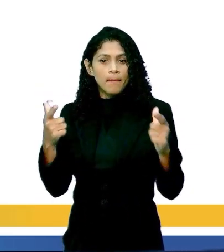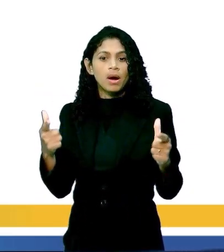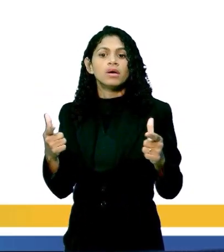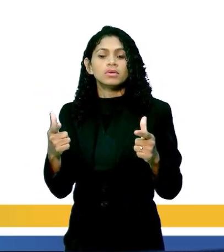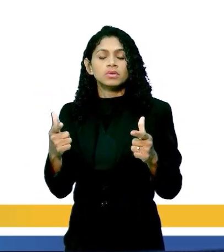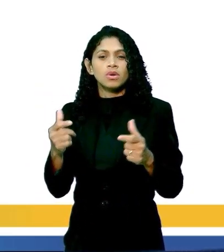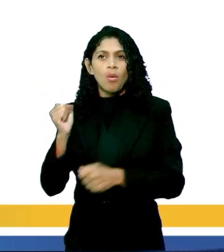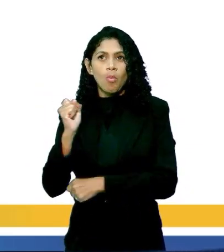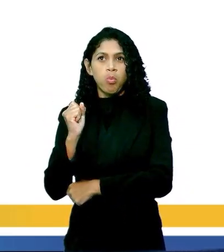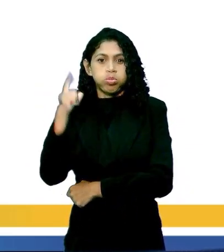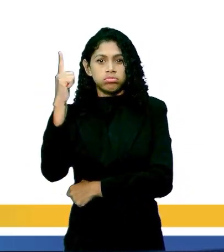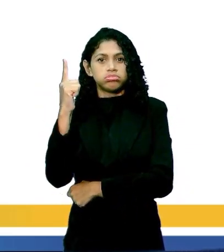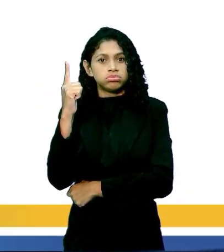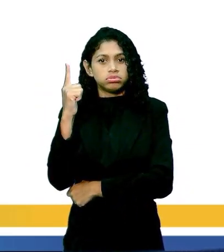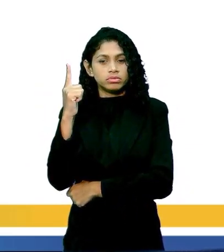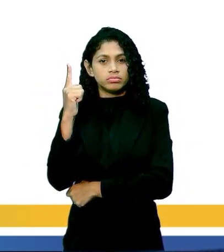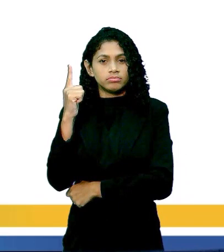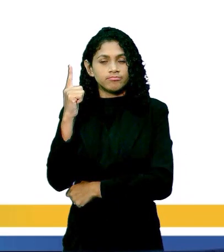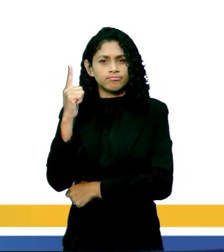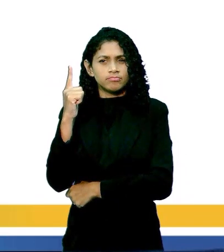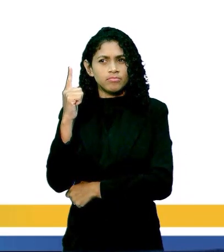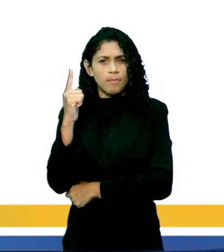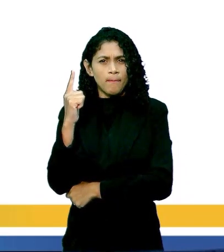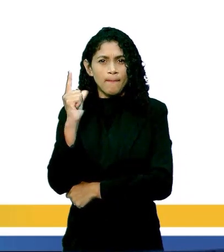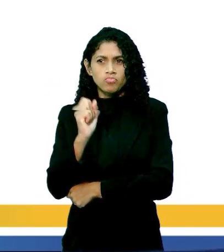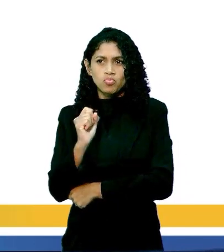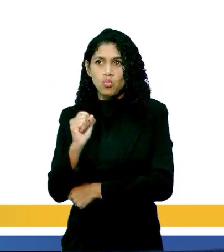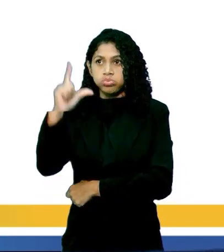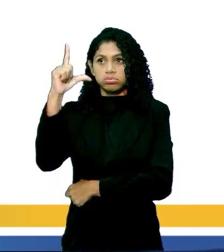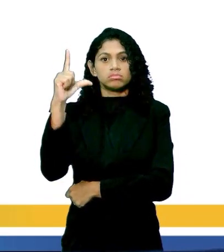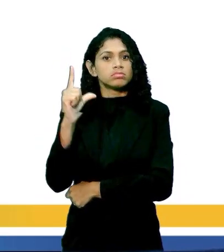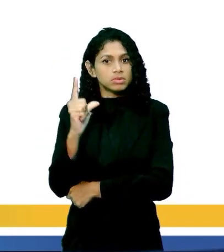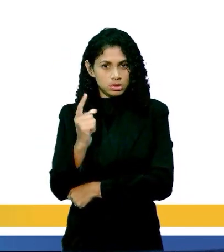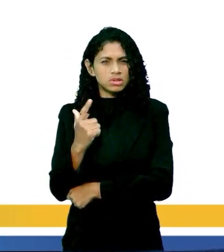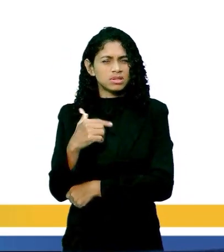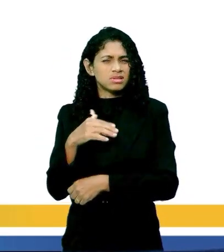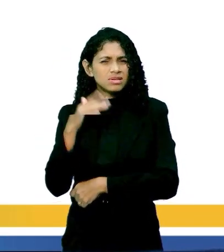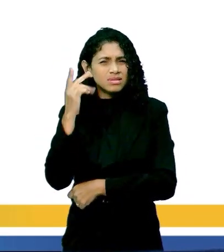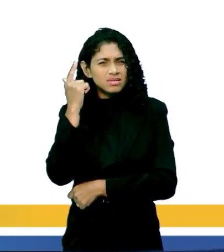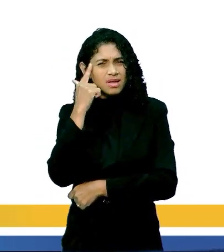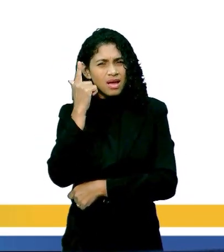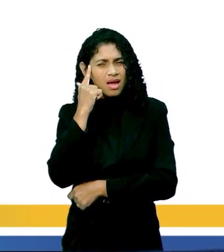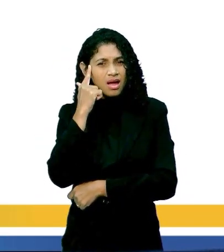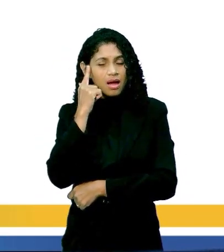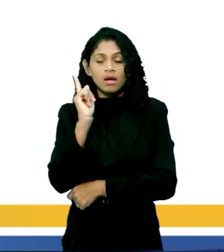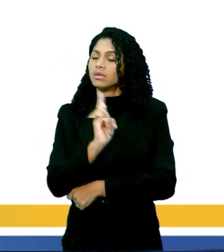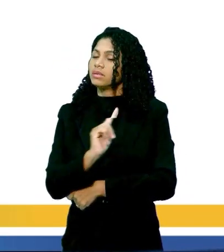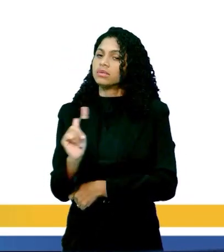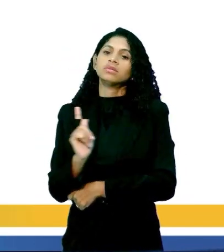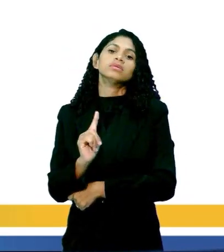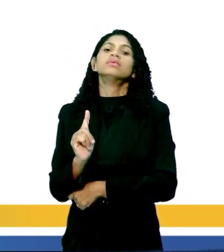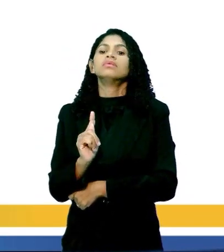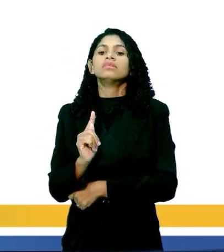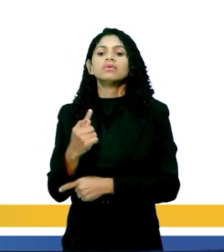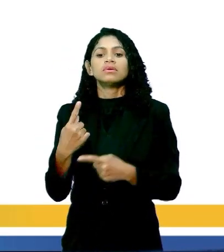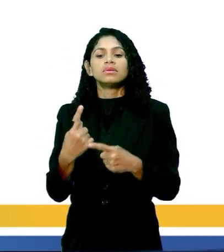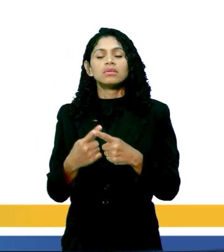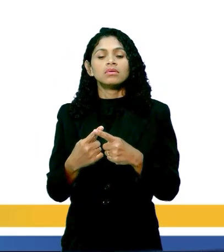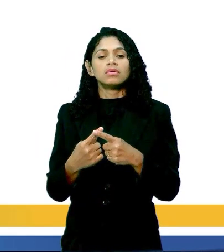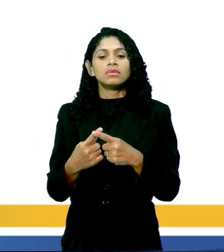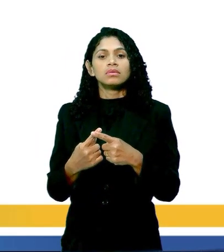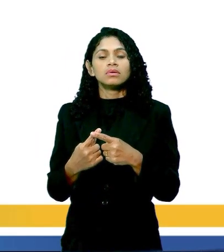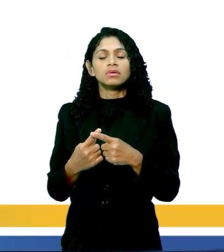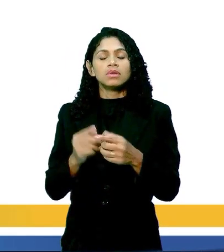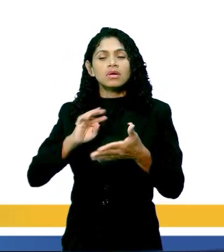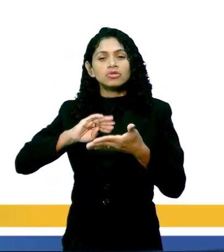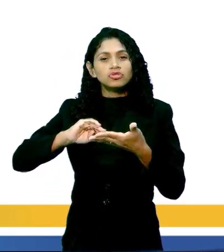arma, poderia ser com velocidade maior? Obviamente não. Geralmente, se ele vai sair numa determinada velocidade, mesmo que desprezando